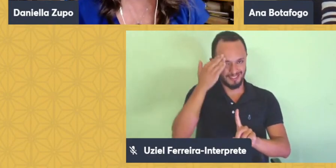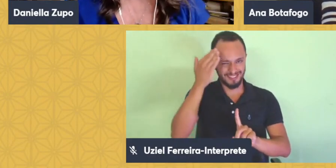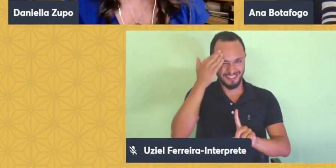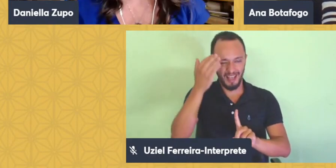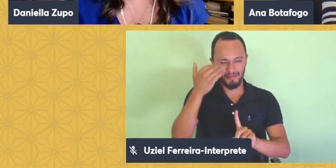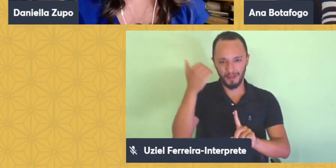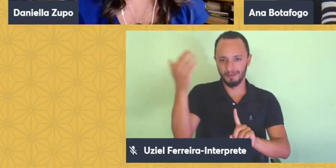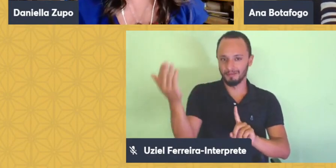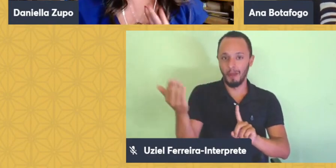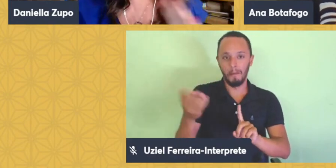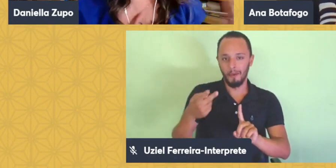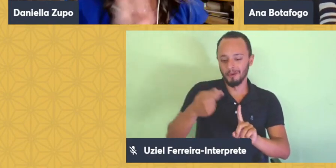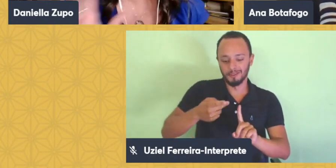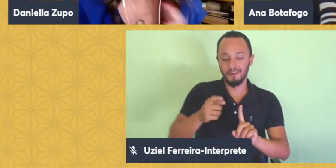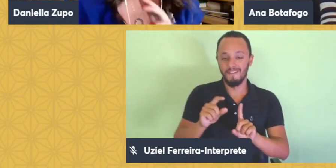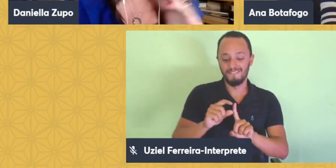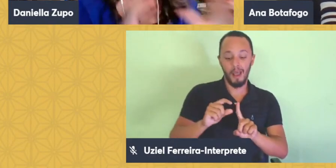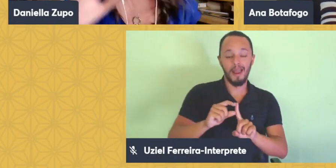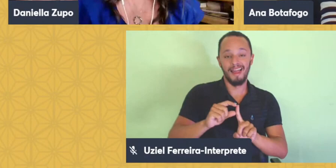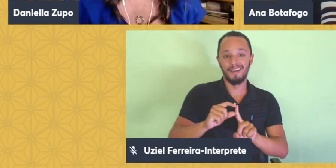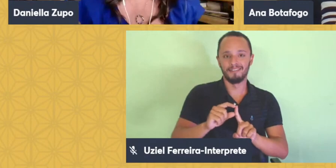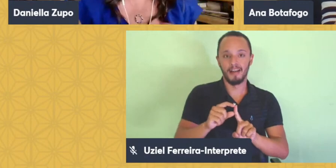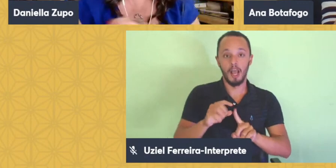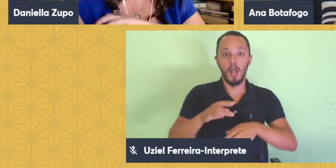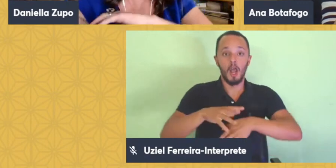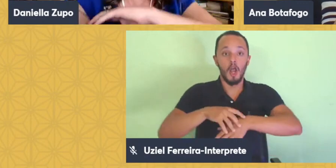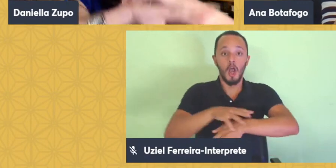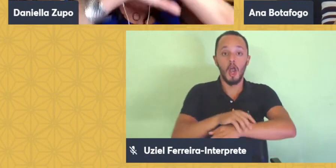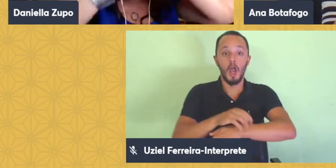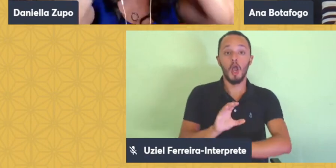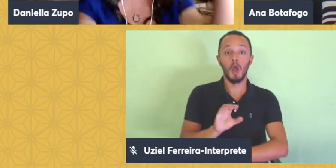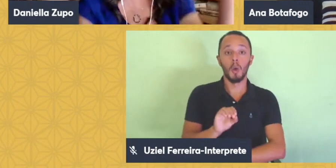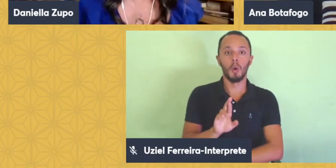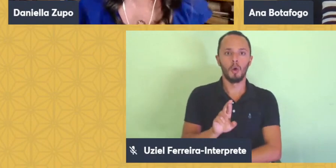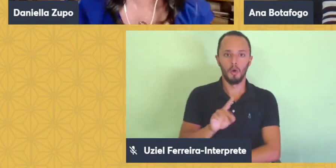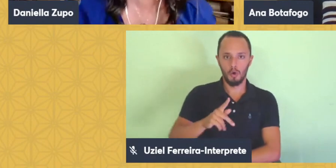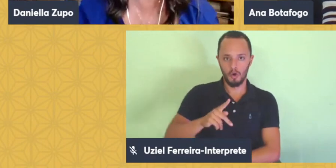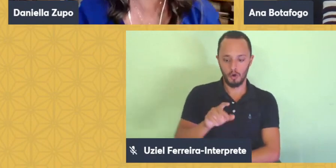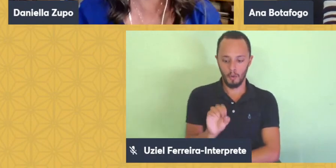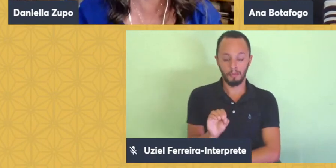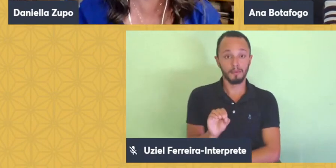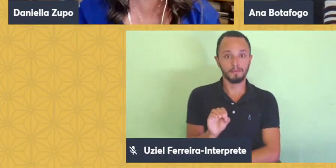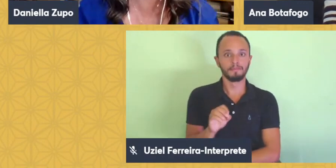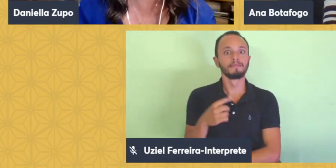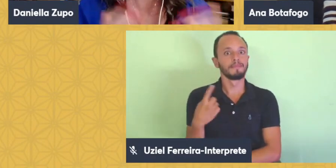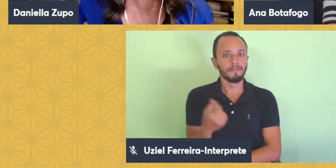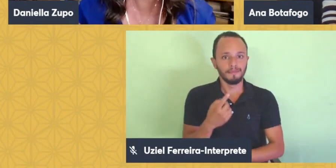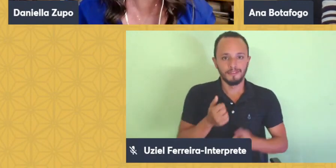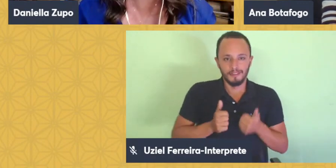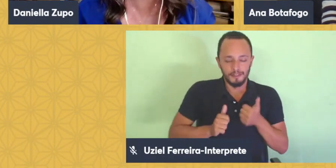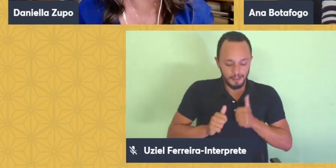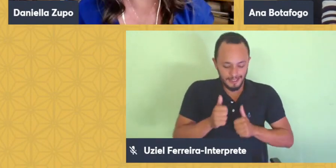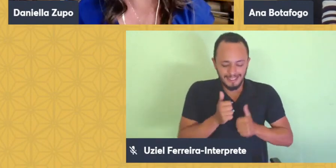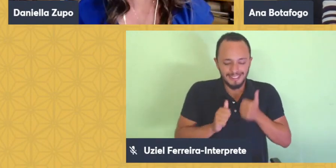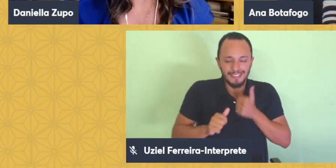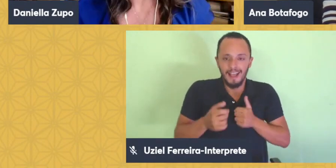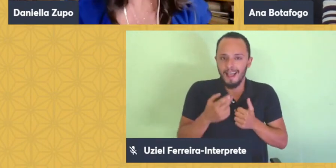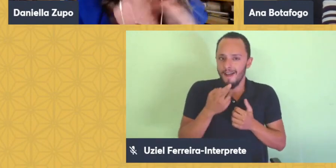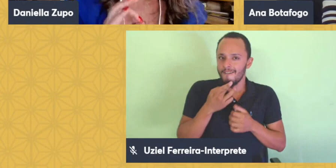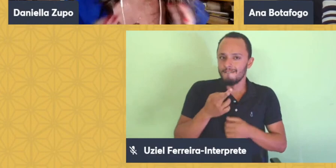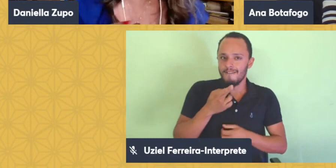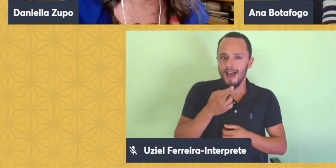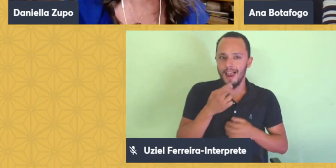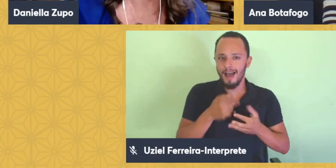super animada já e vamos vamos tentar trazer o maior é a maior Gama possível de assuntos aqui temos muita coisa para